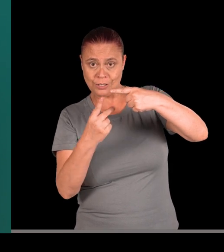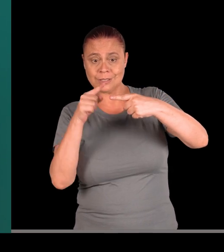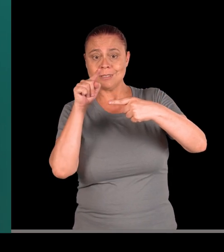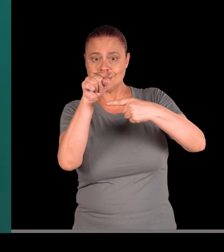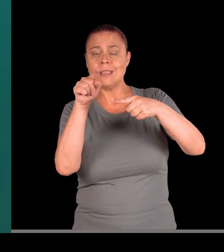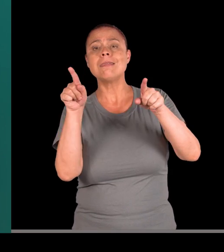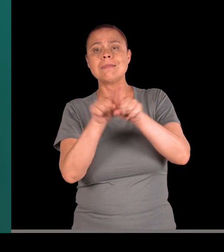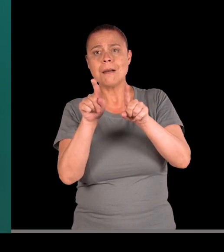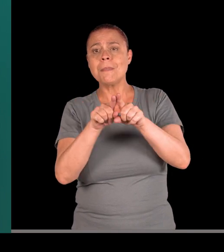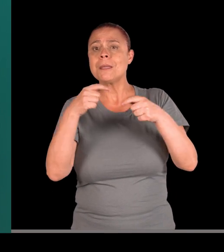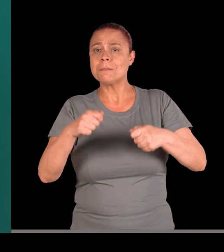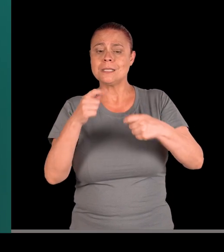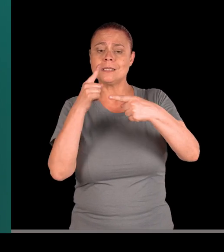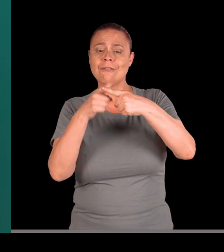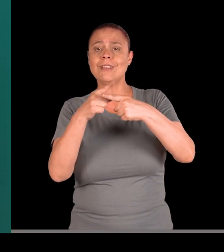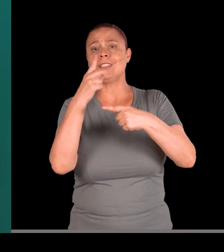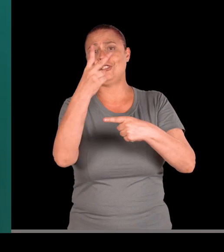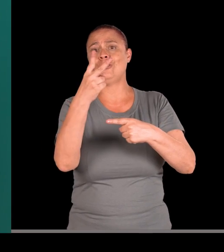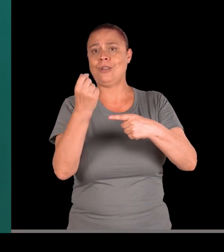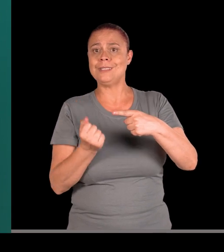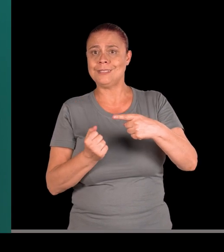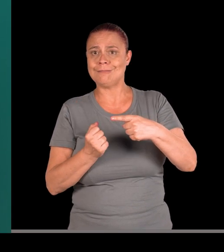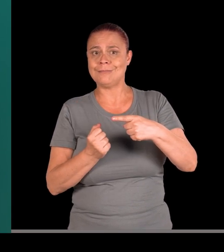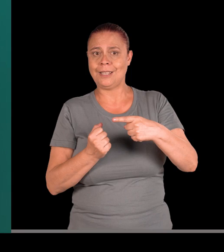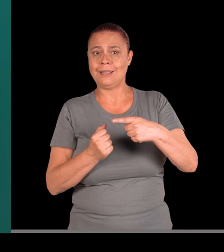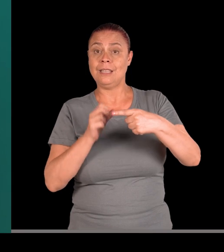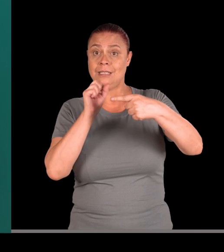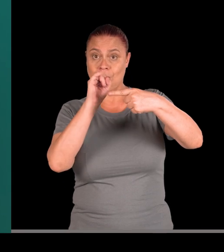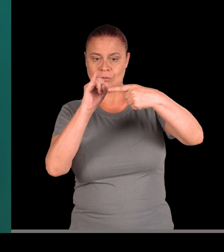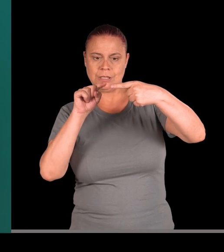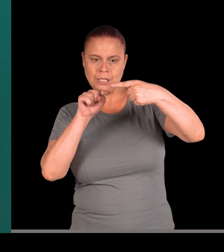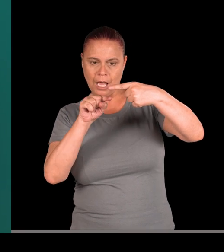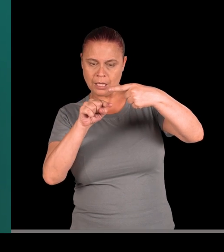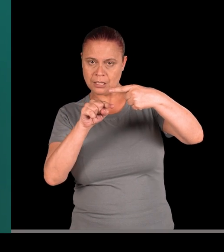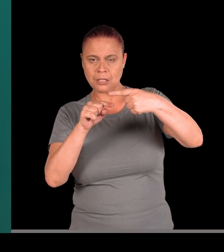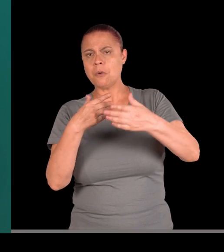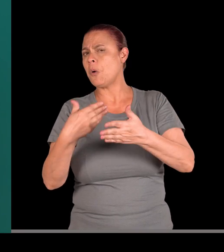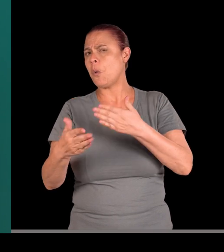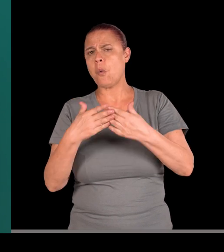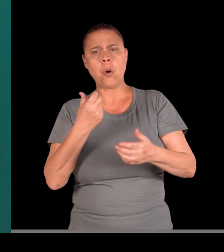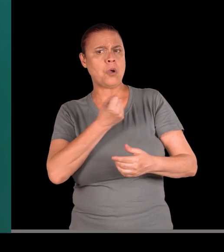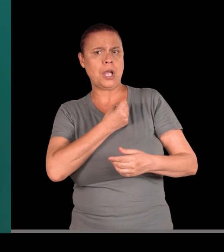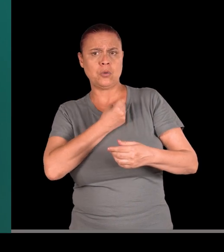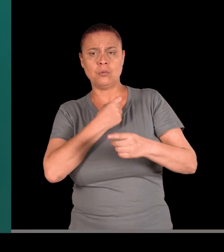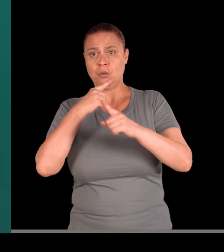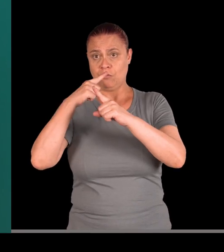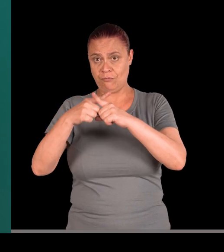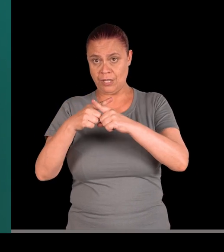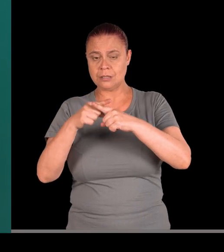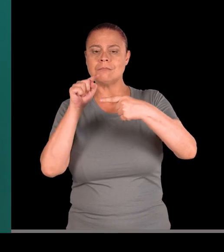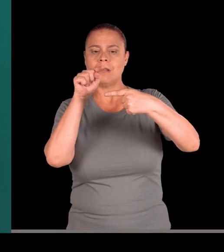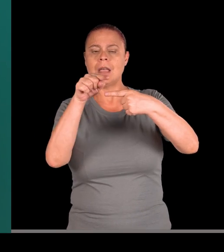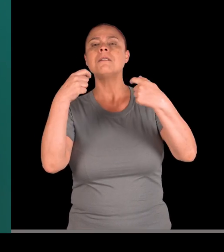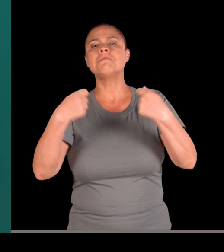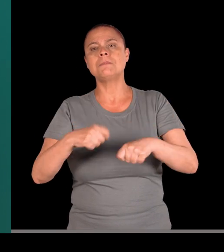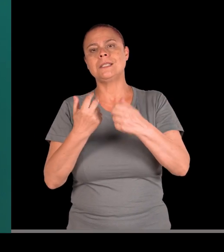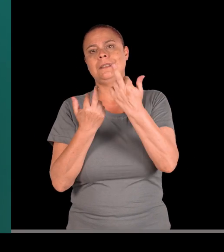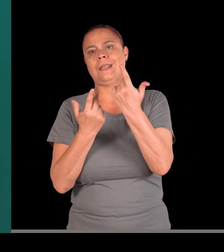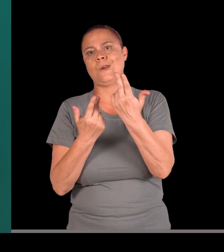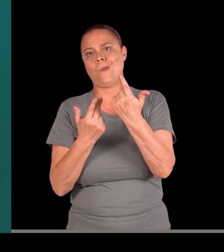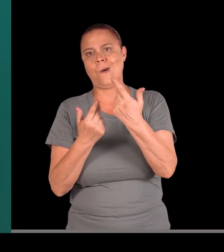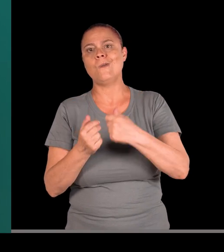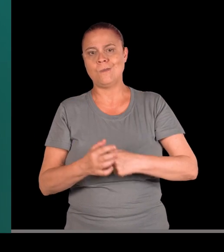eu vou encontrar uma fração equivalente, se eu multipliquei o denominador por um número, eu multiplico